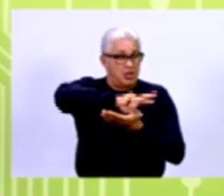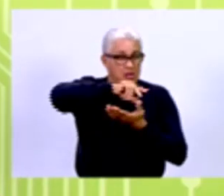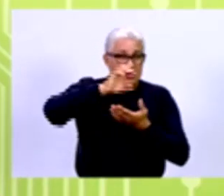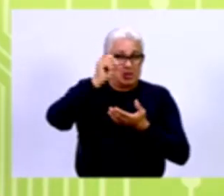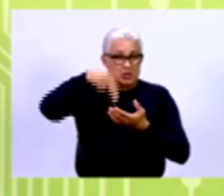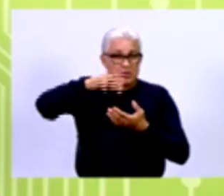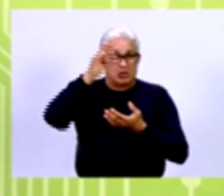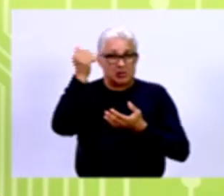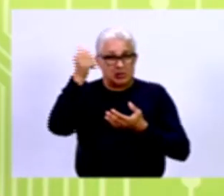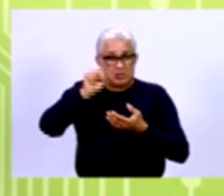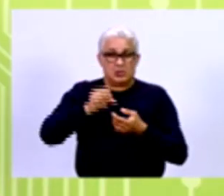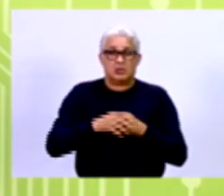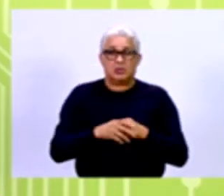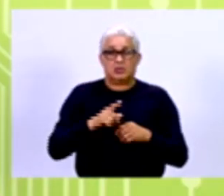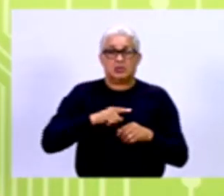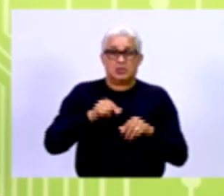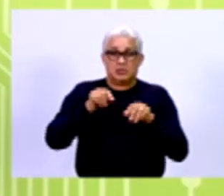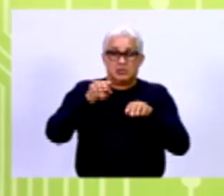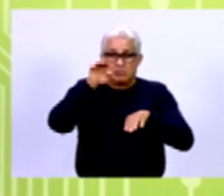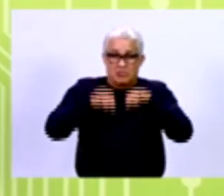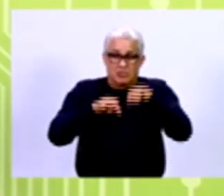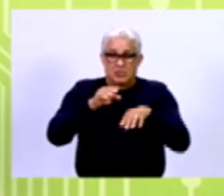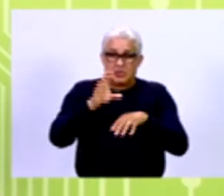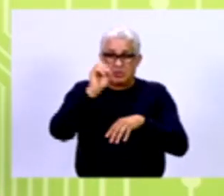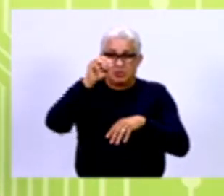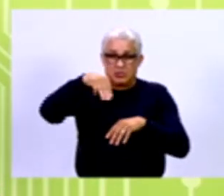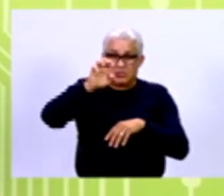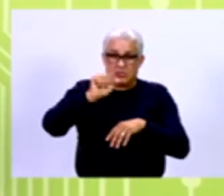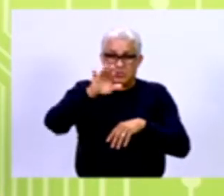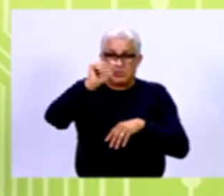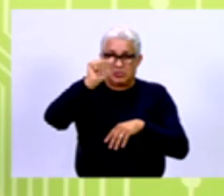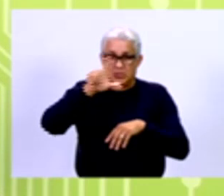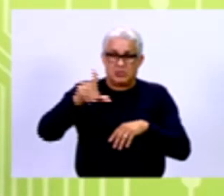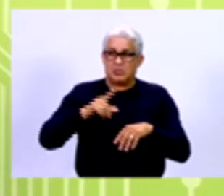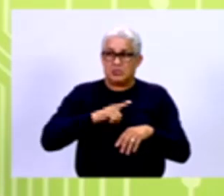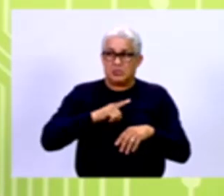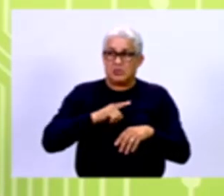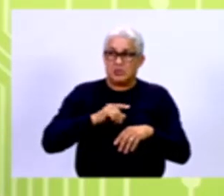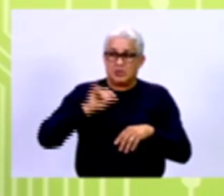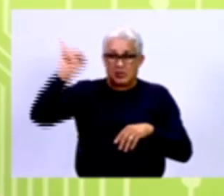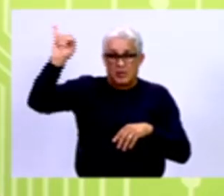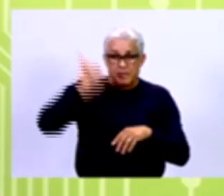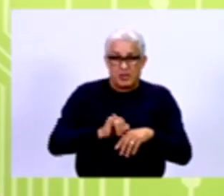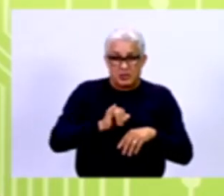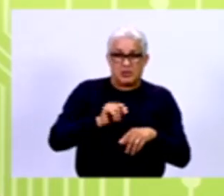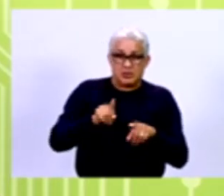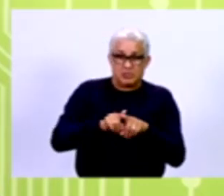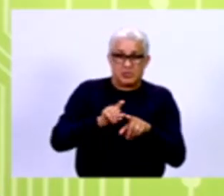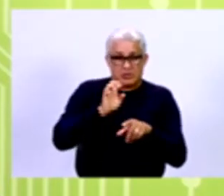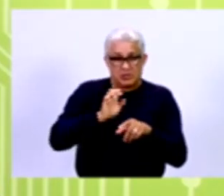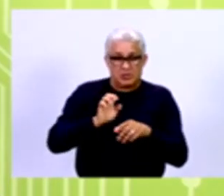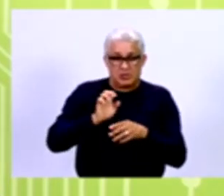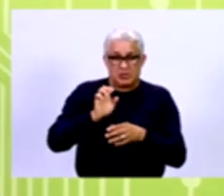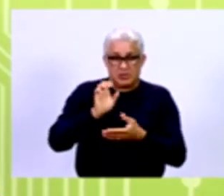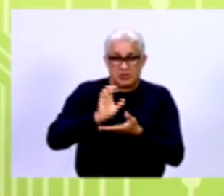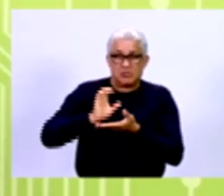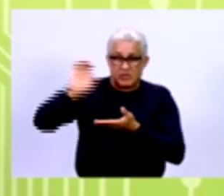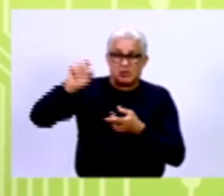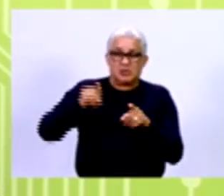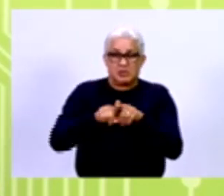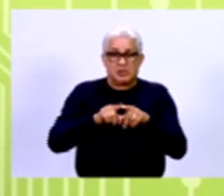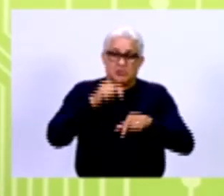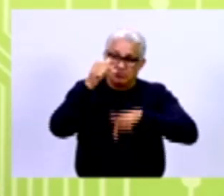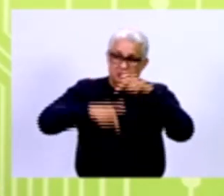No caso da balança comercial, é o que o país exporta e o que o país importa, que é o principal. Na conta de serviço, uma série